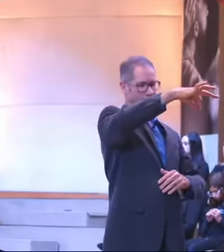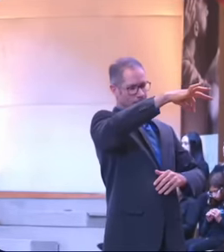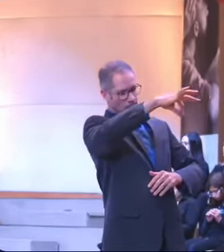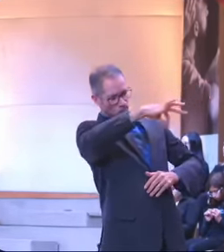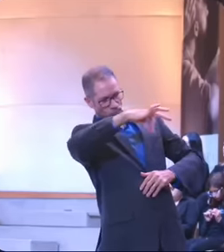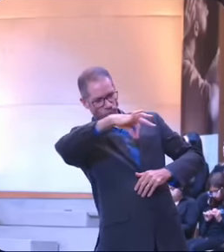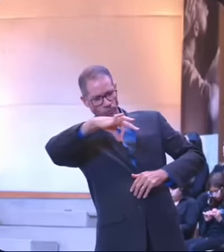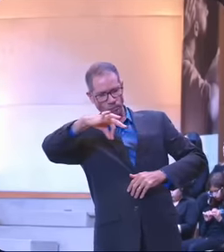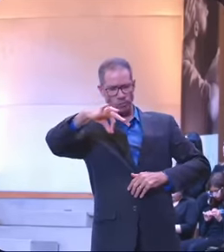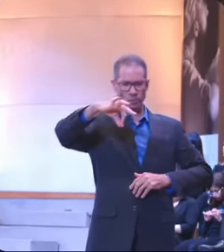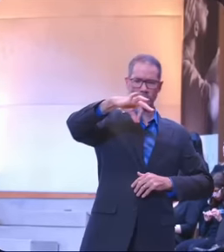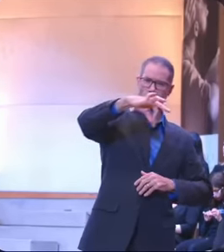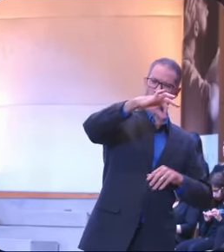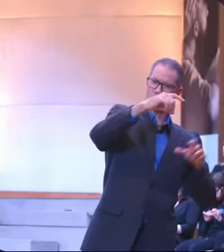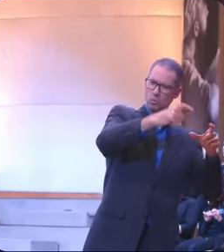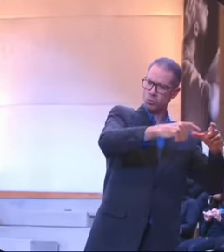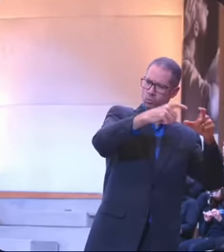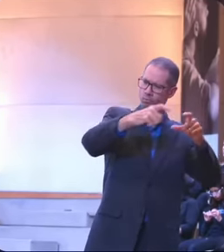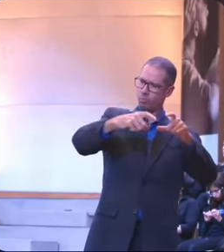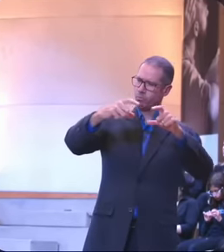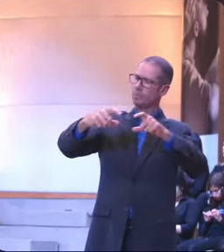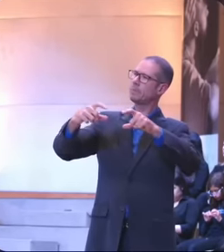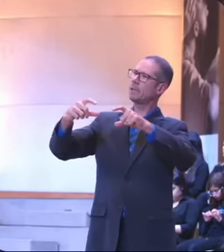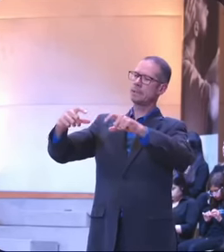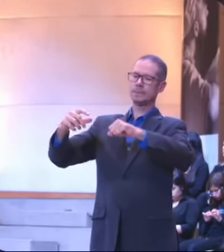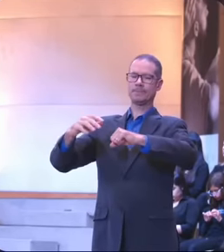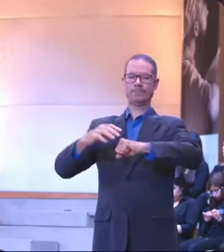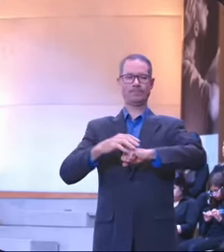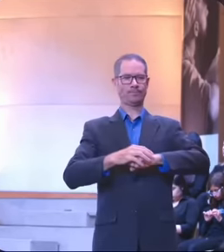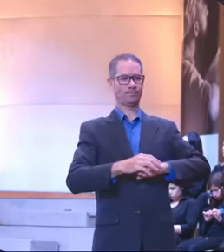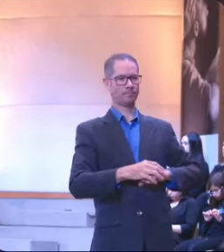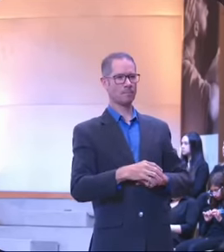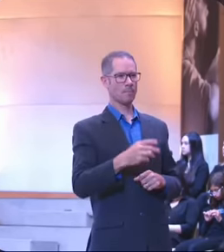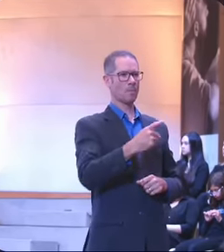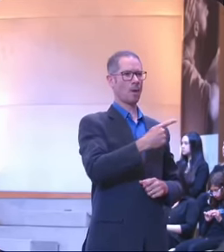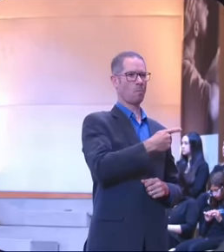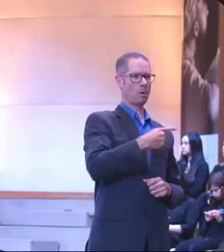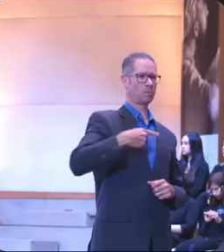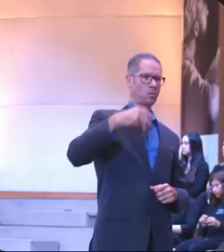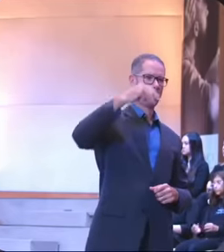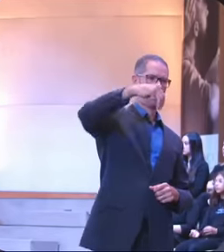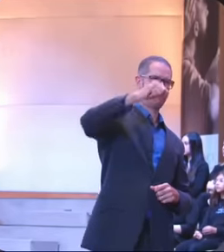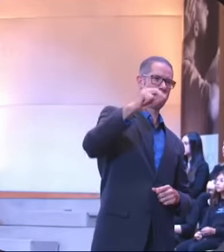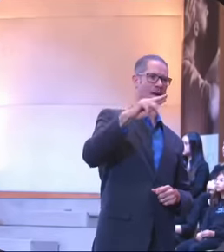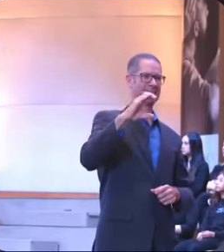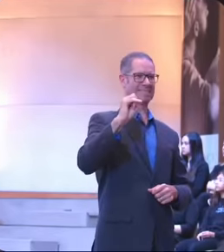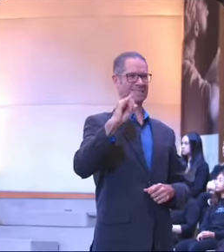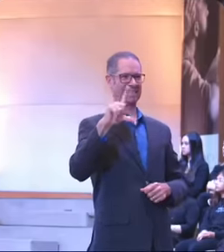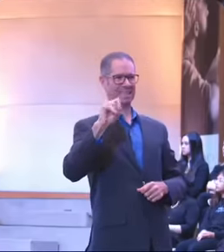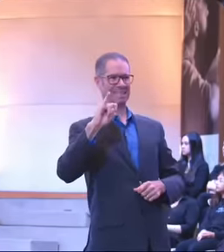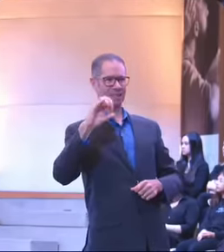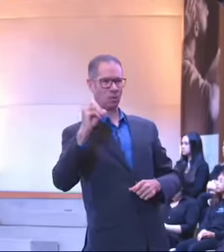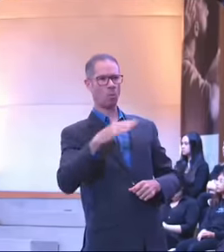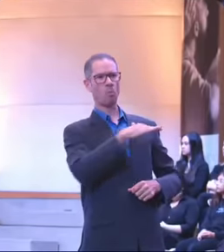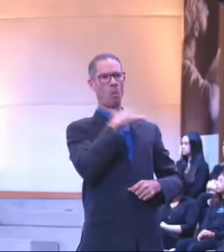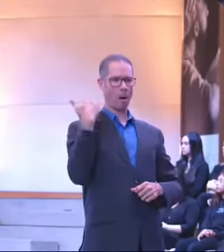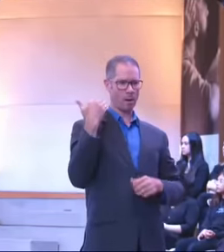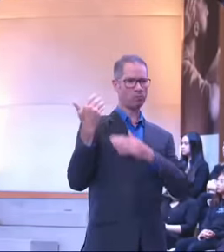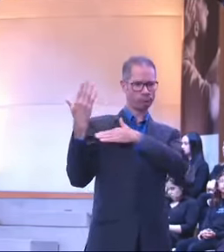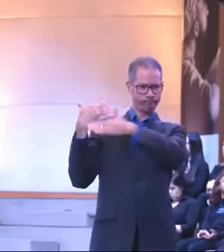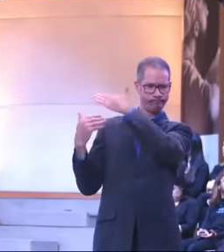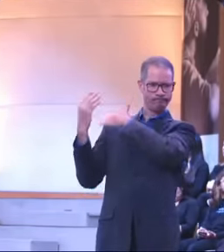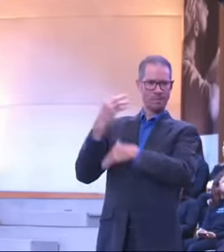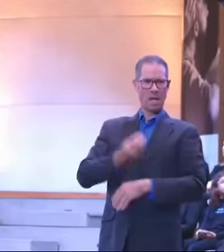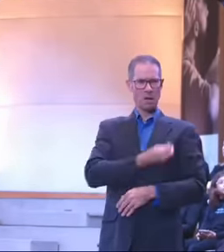move o seu corpo em todos os lugares. Quando o pastor Marcílio faleceu, o pai do Marcelinho, eu